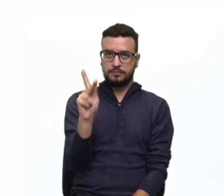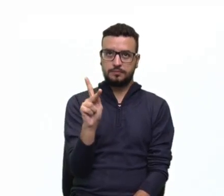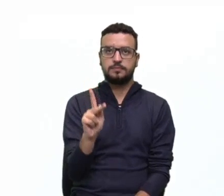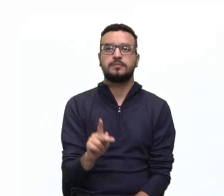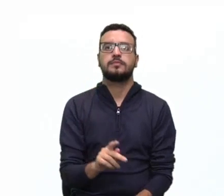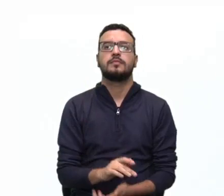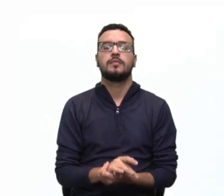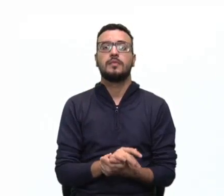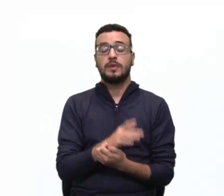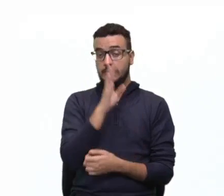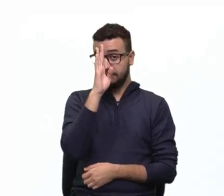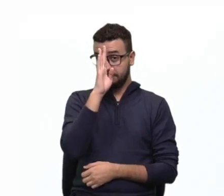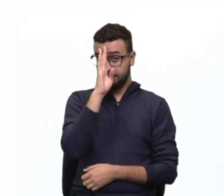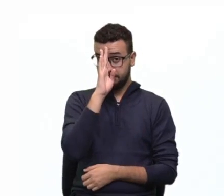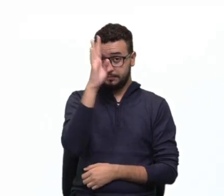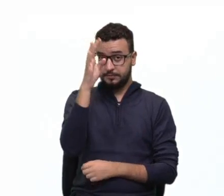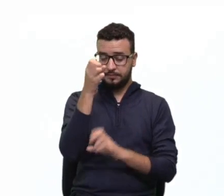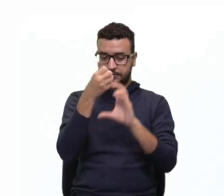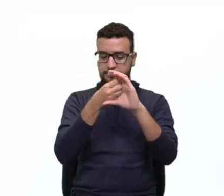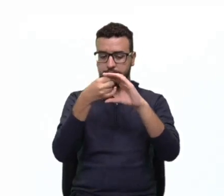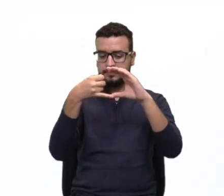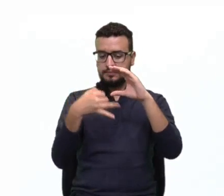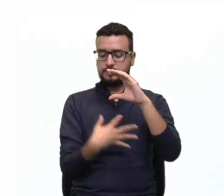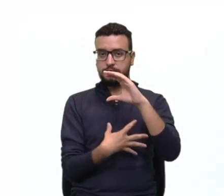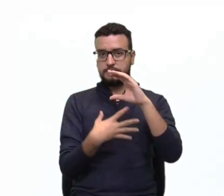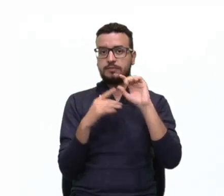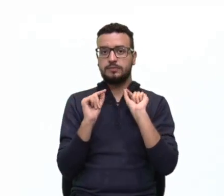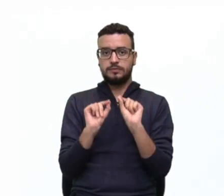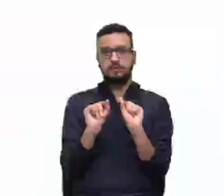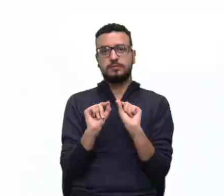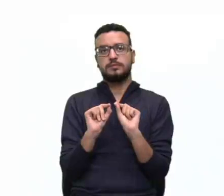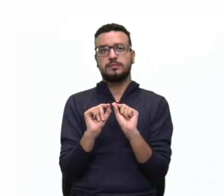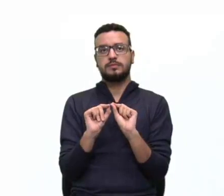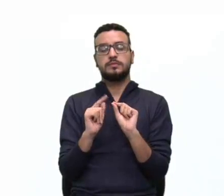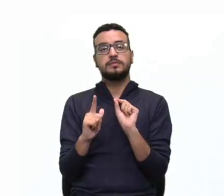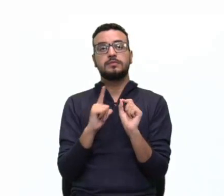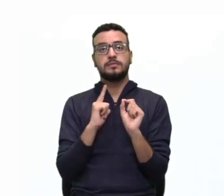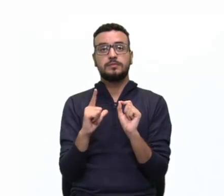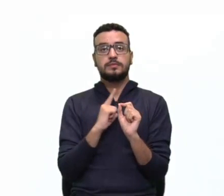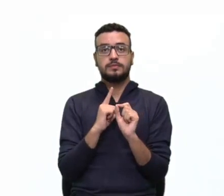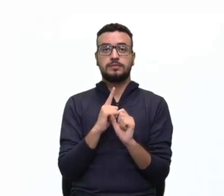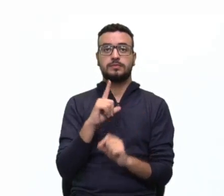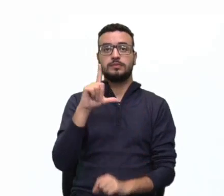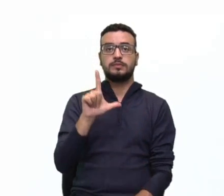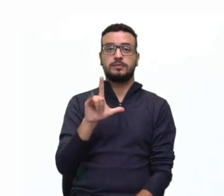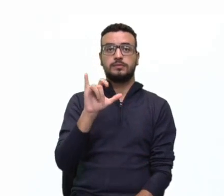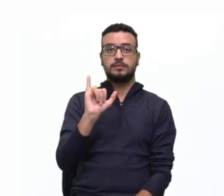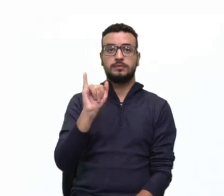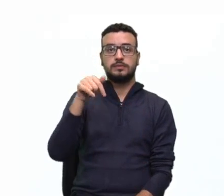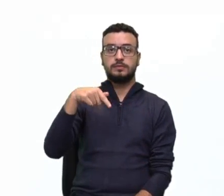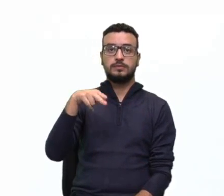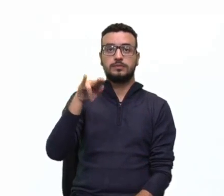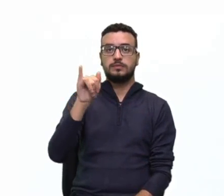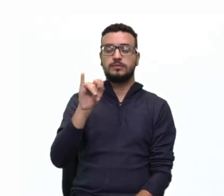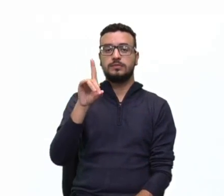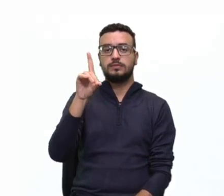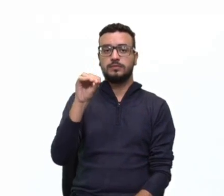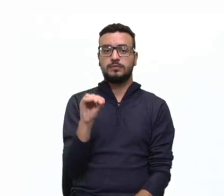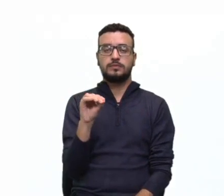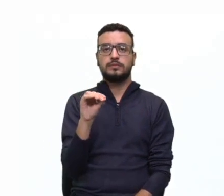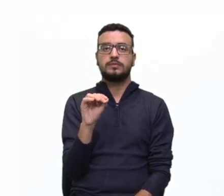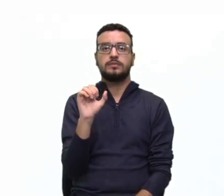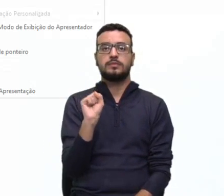A principal característica da articulação sinovial é que ela possui líquido sinovial e uma grande